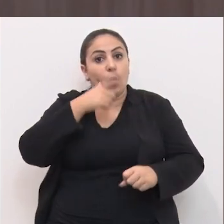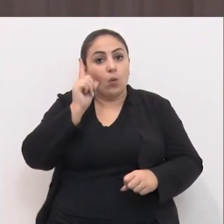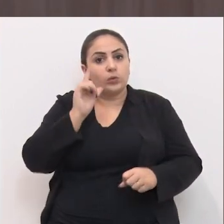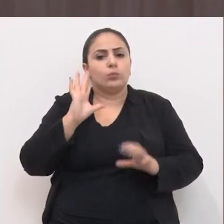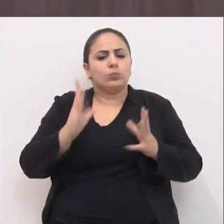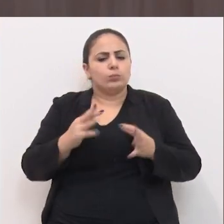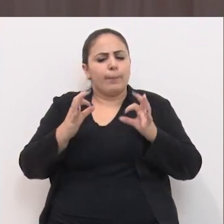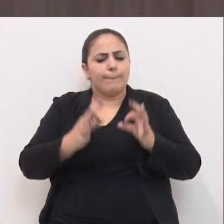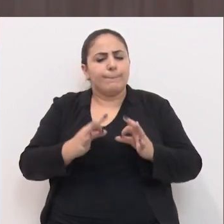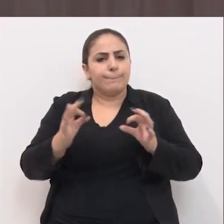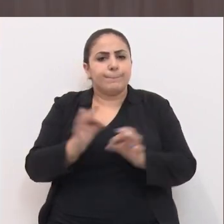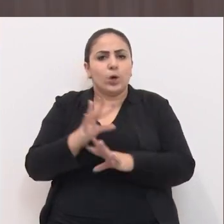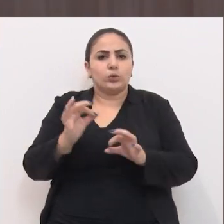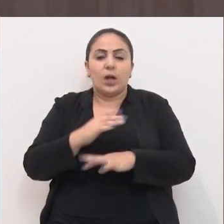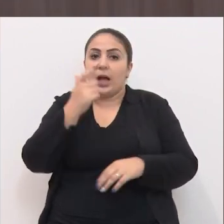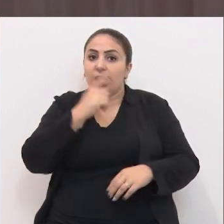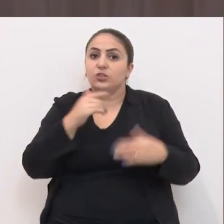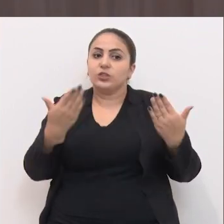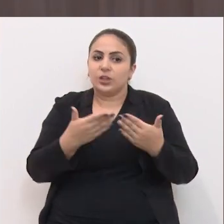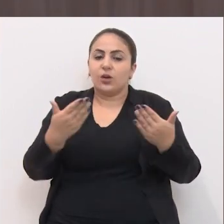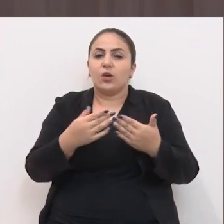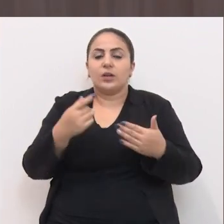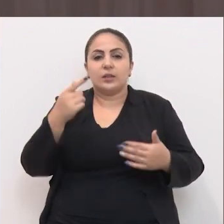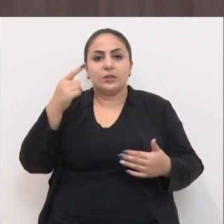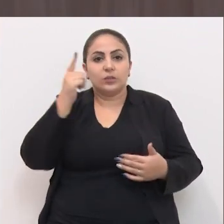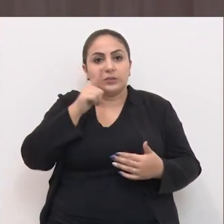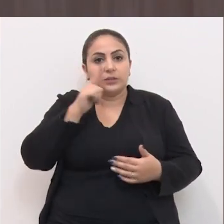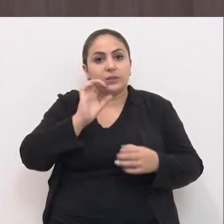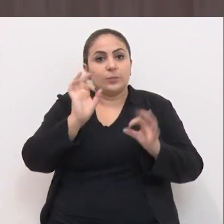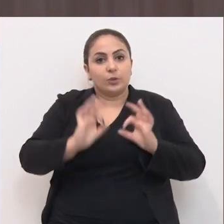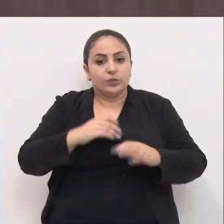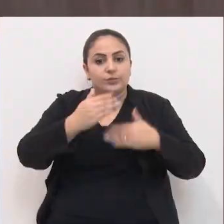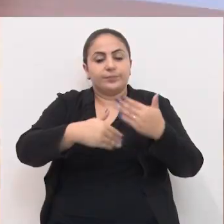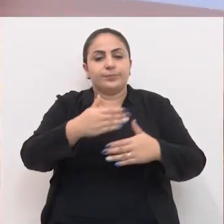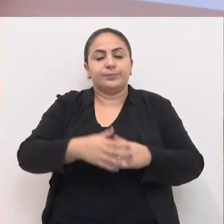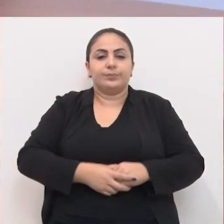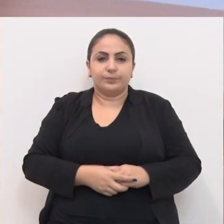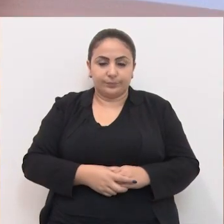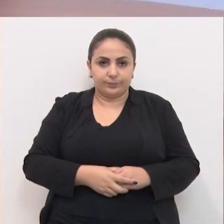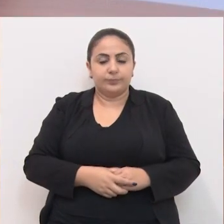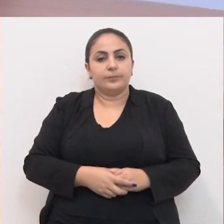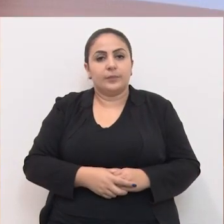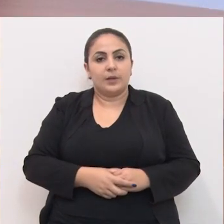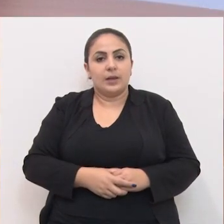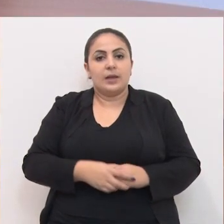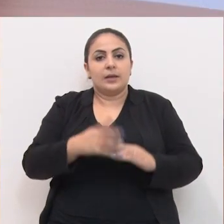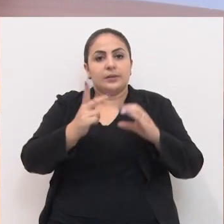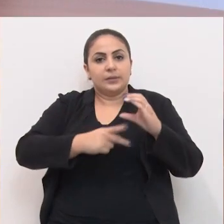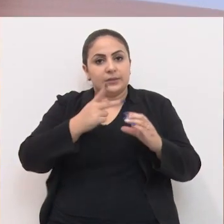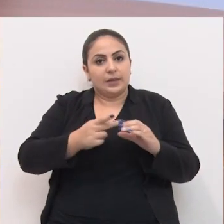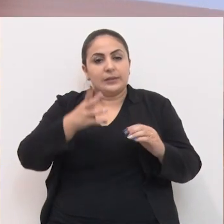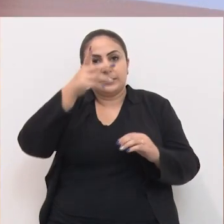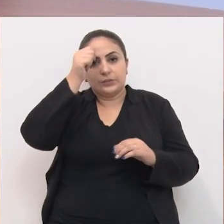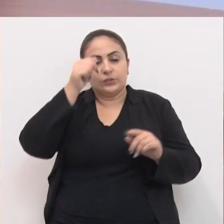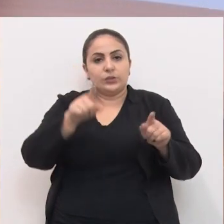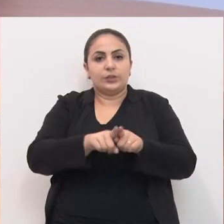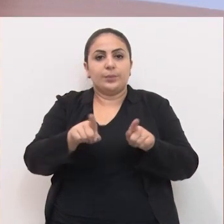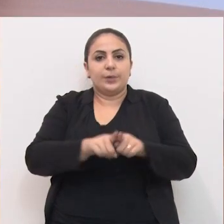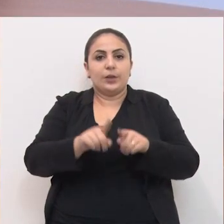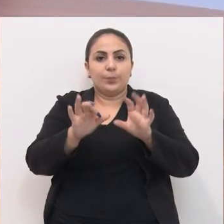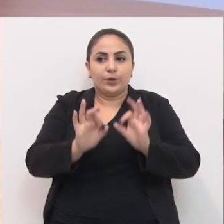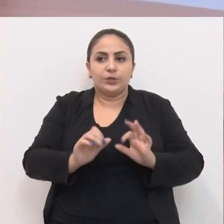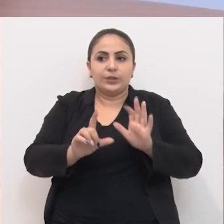ficaria bem para todo mundo, que é a doação de uma área para o município para assentamento do pessoal da Princesa Isabel do